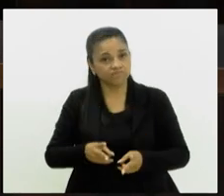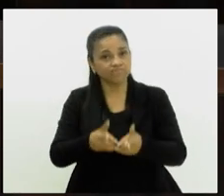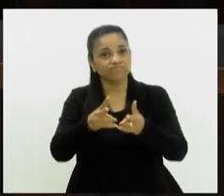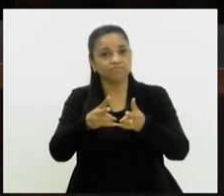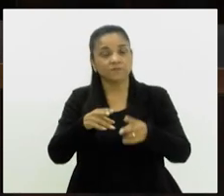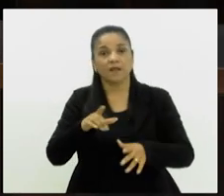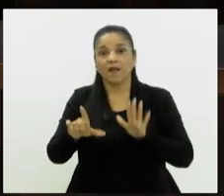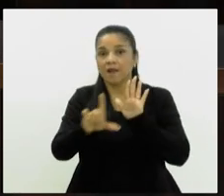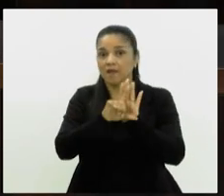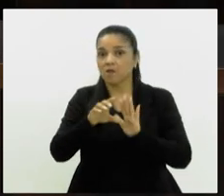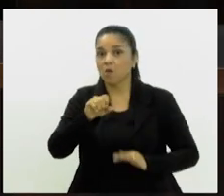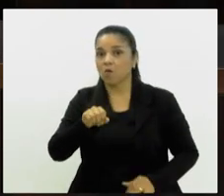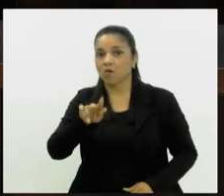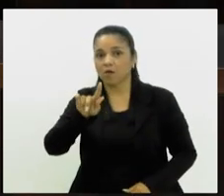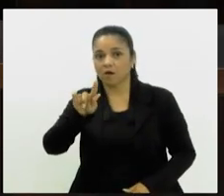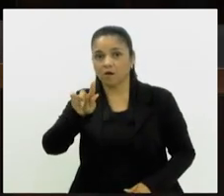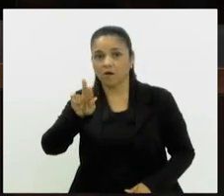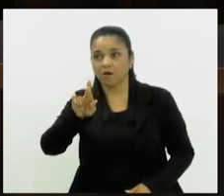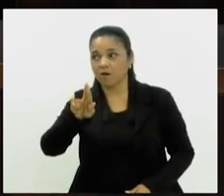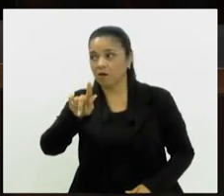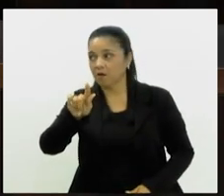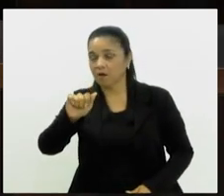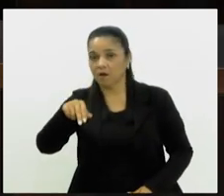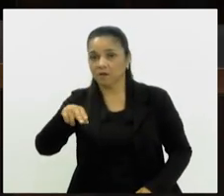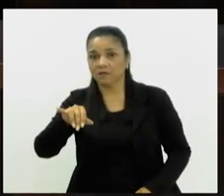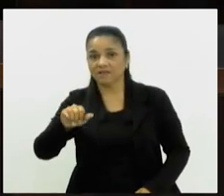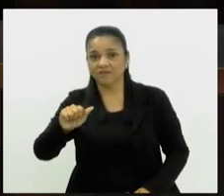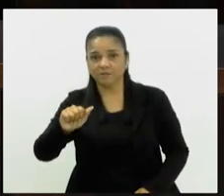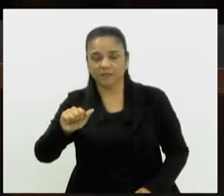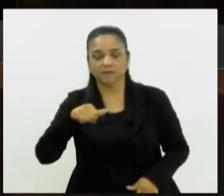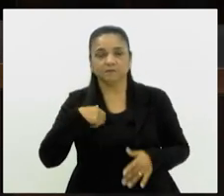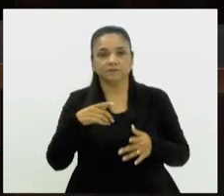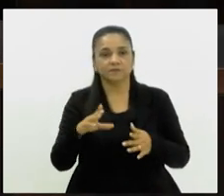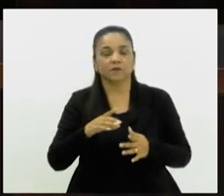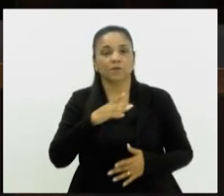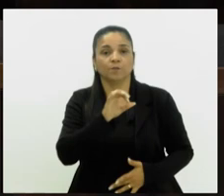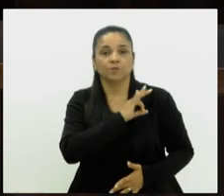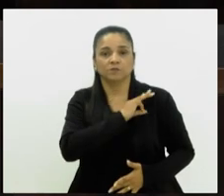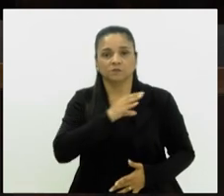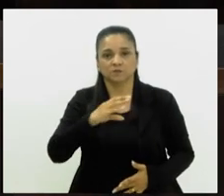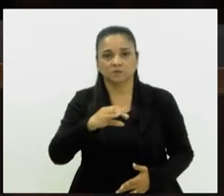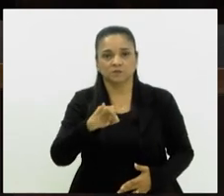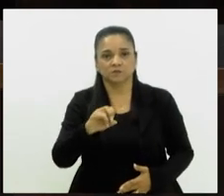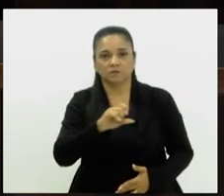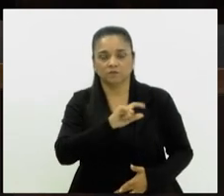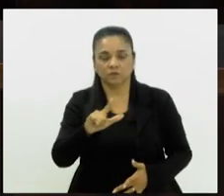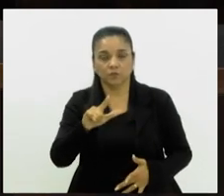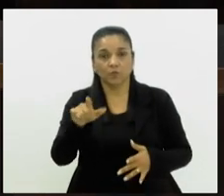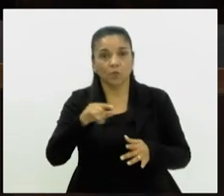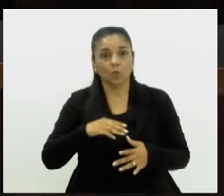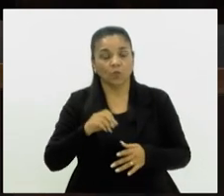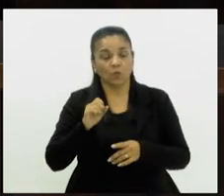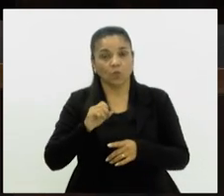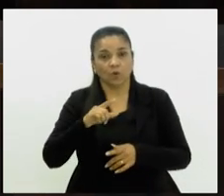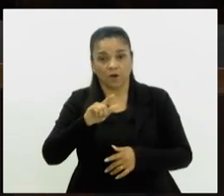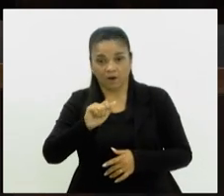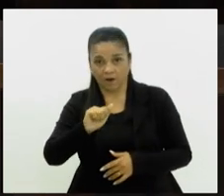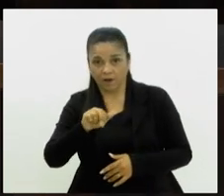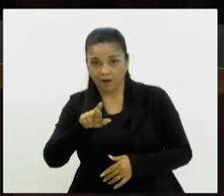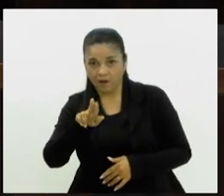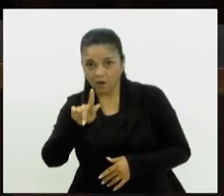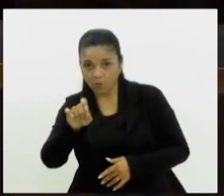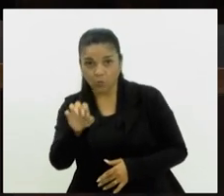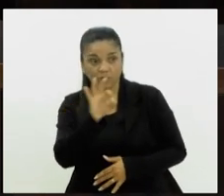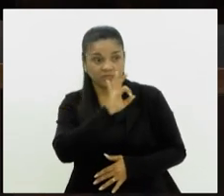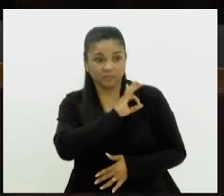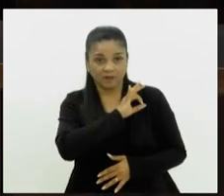da Polícia Civil. E a Lei Orgânica da Polícia Civil fala que o cargo será exercido por um delegado de